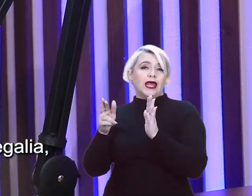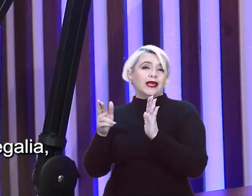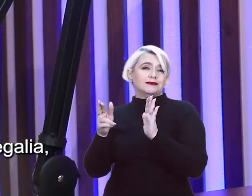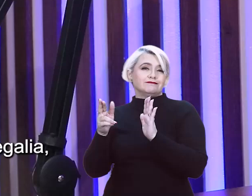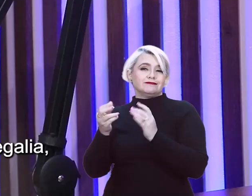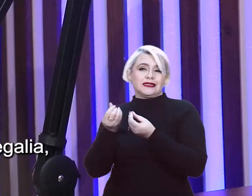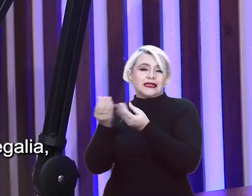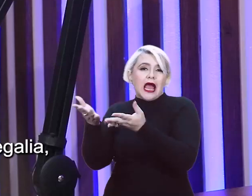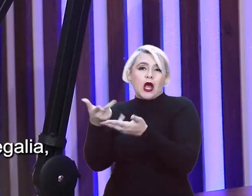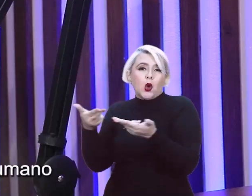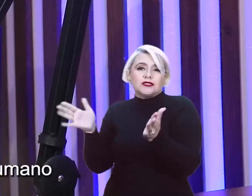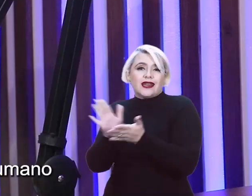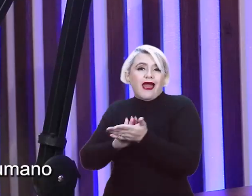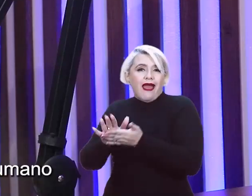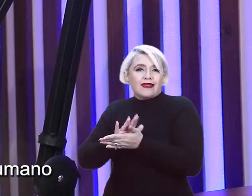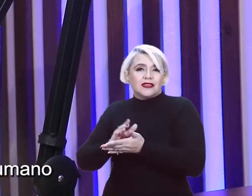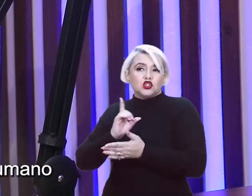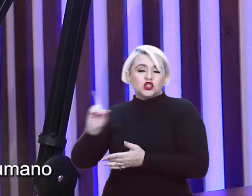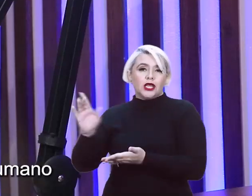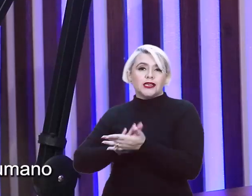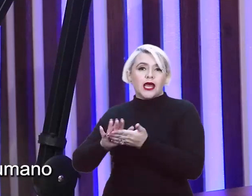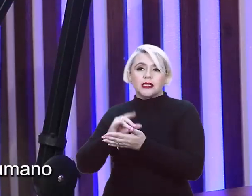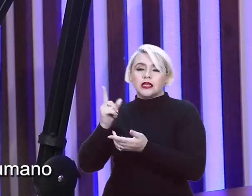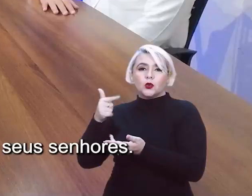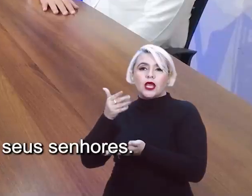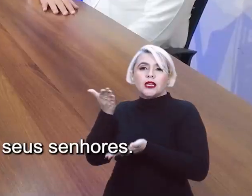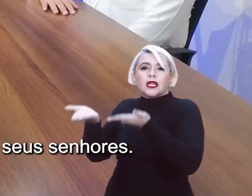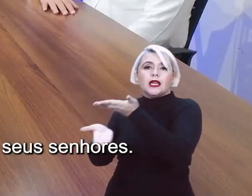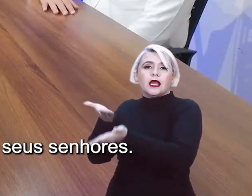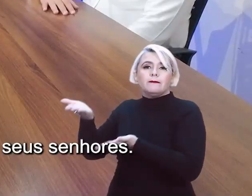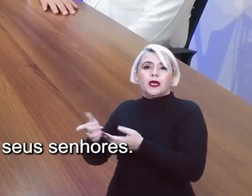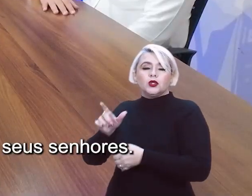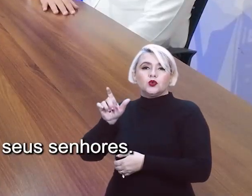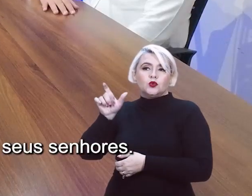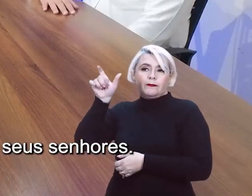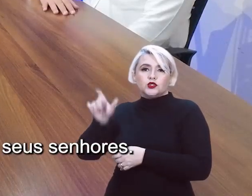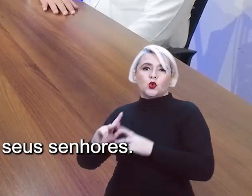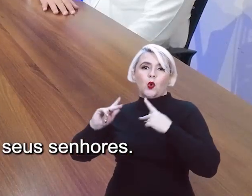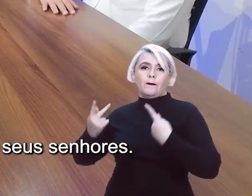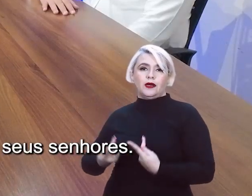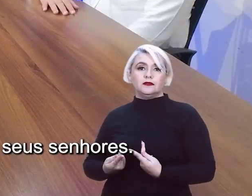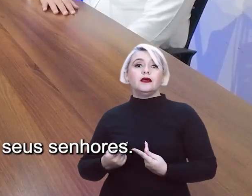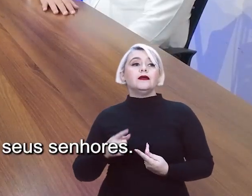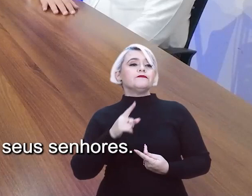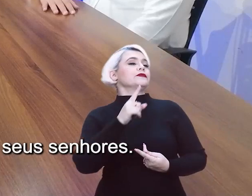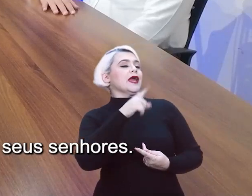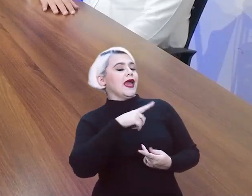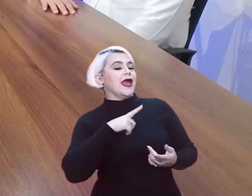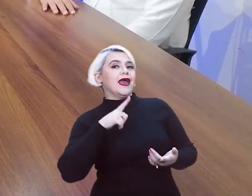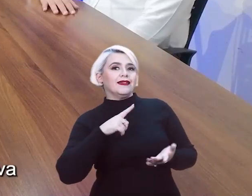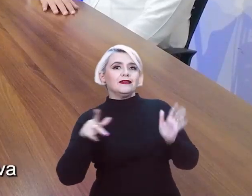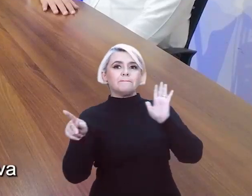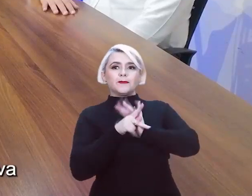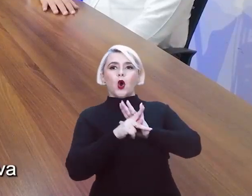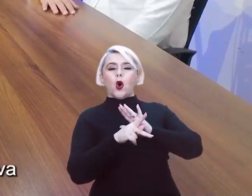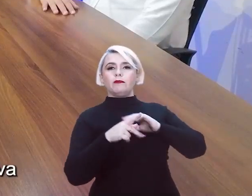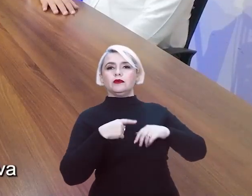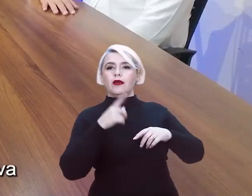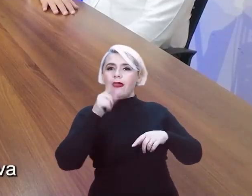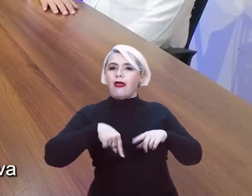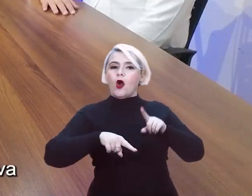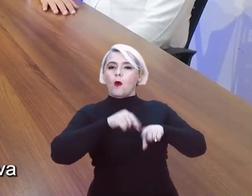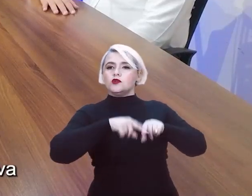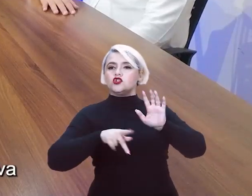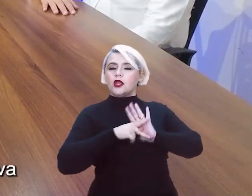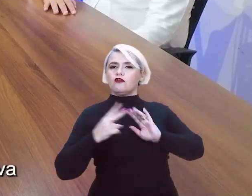não é tratado como um ser humano. E eram considerados, né, como patrimônio. Exatamente. Dos seus senhores. Ele é um